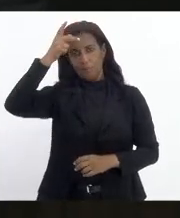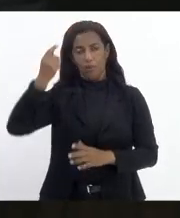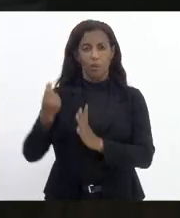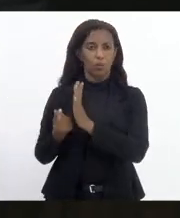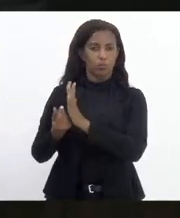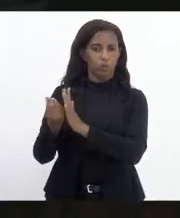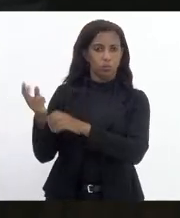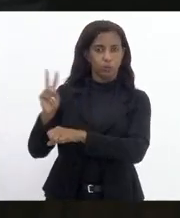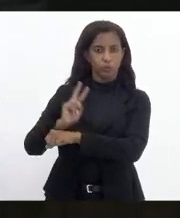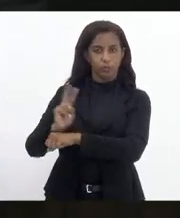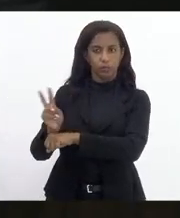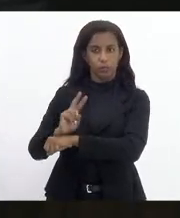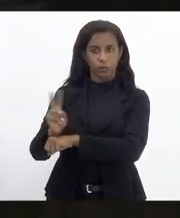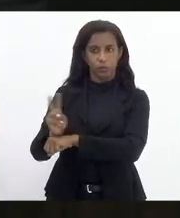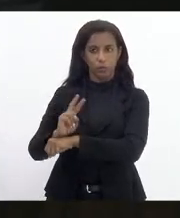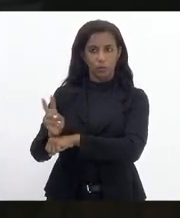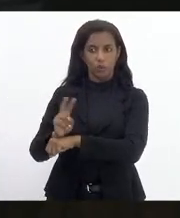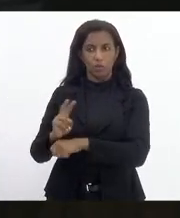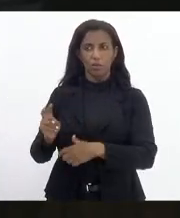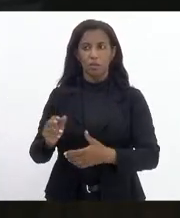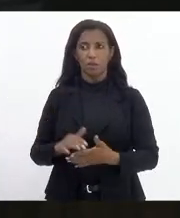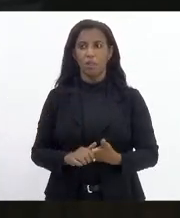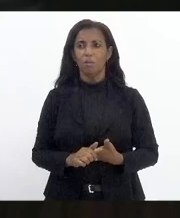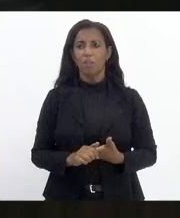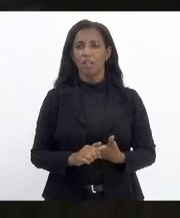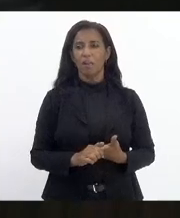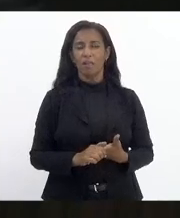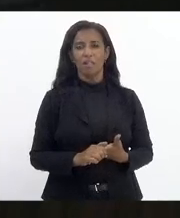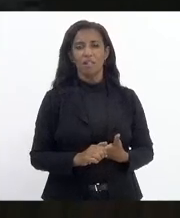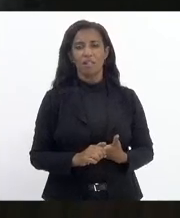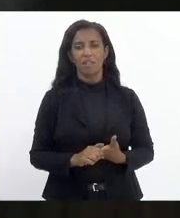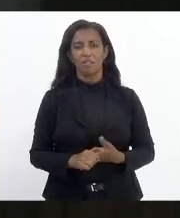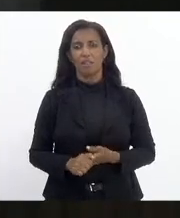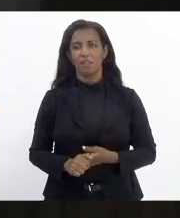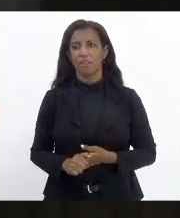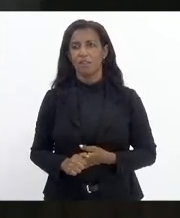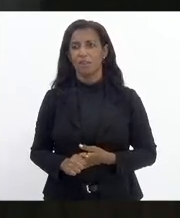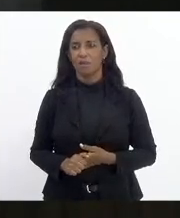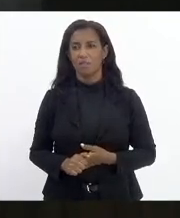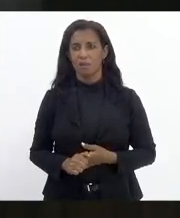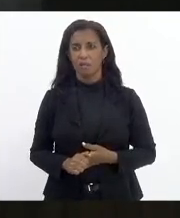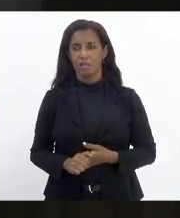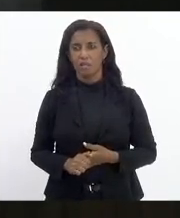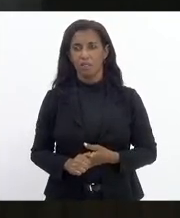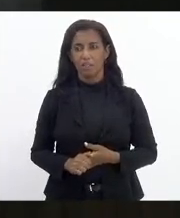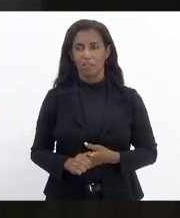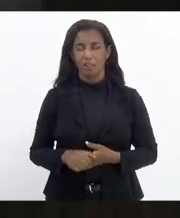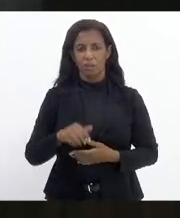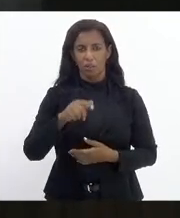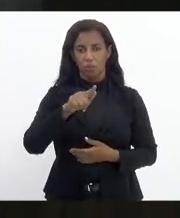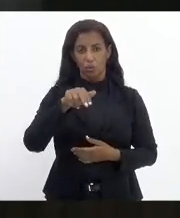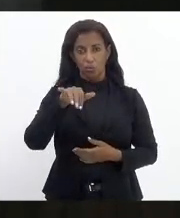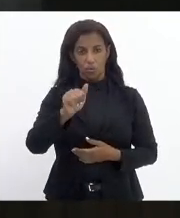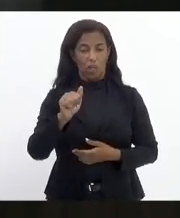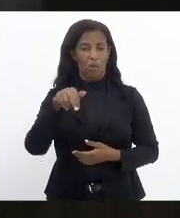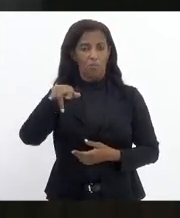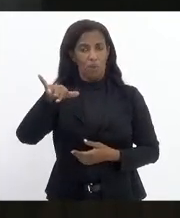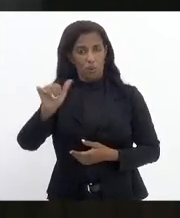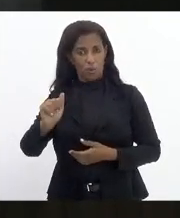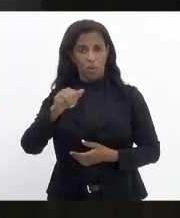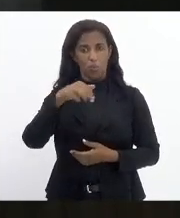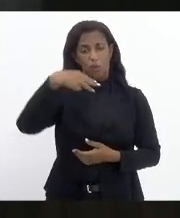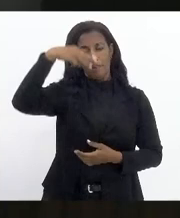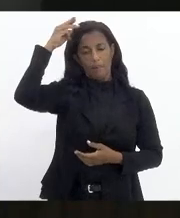fiscalização financeira e controle, favorável. Relatores, deputados Márcio Pacheco, enfermeira Rejane, Gustavo Schmidt, Eurico Júnior e Márcio